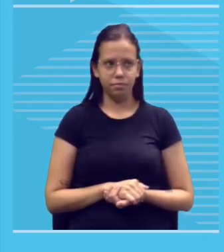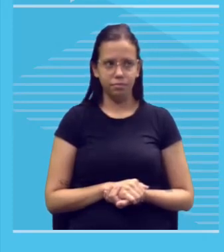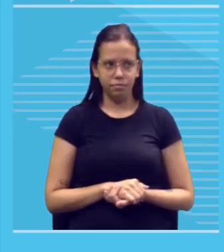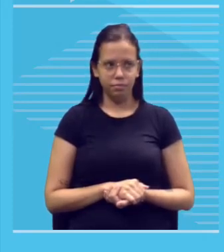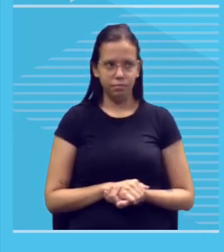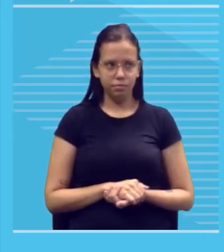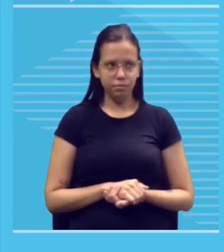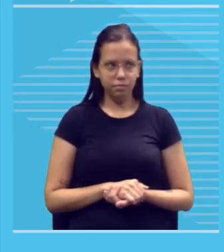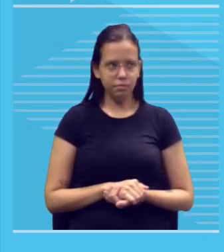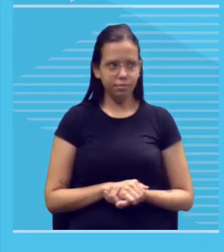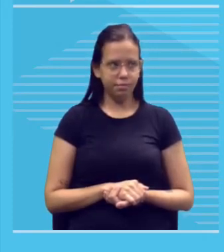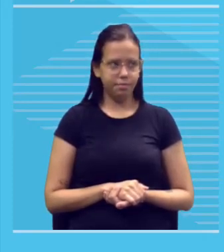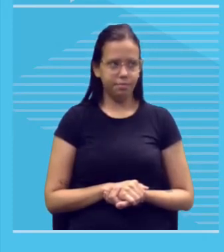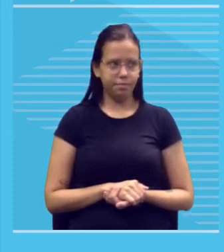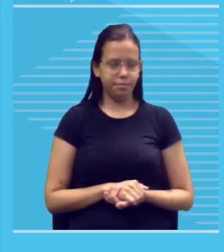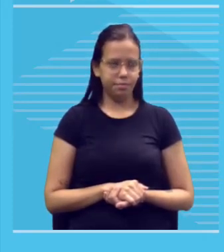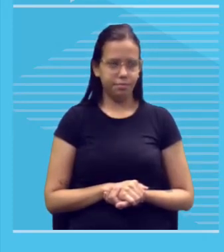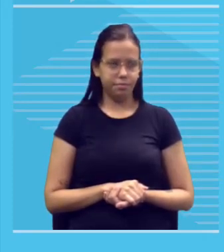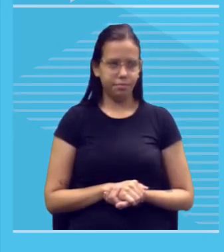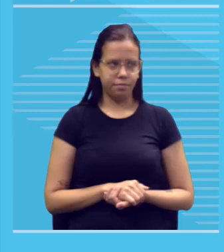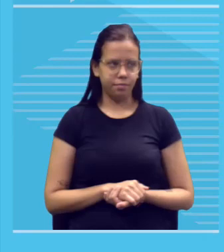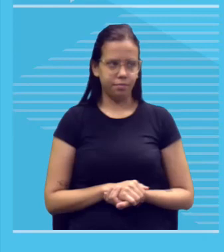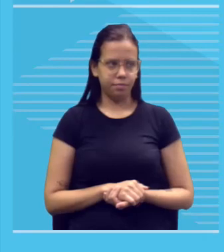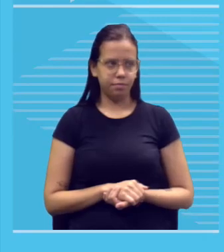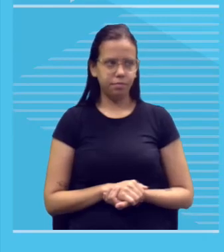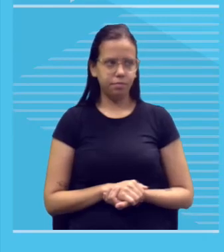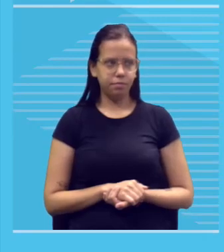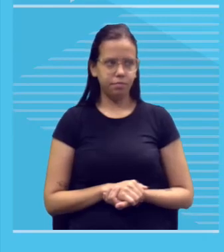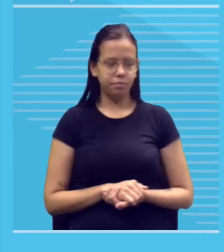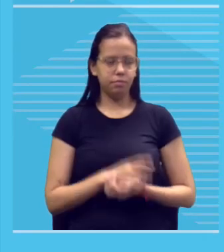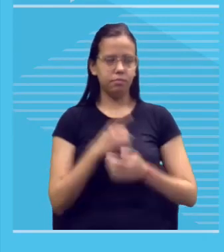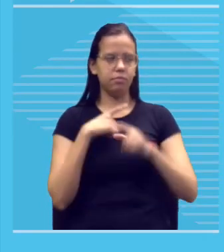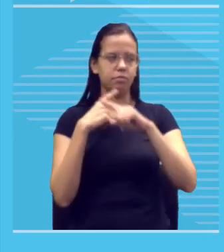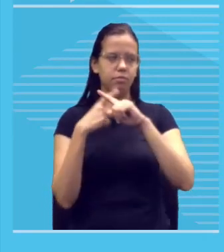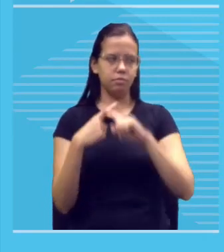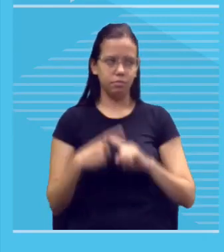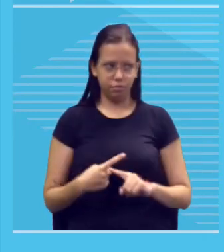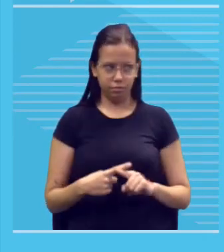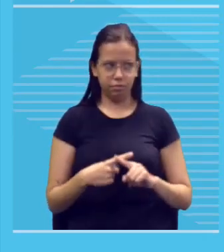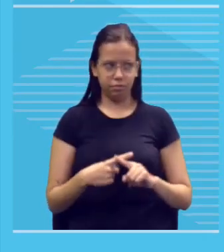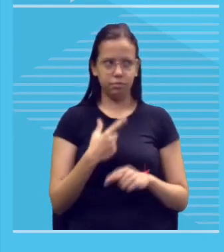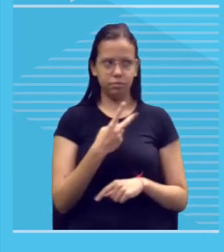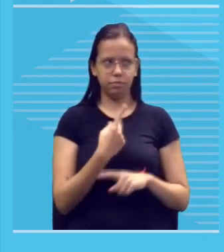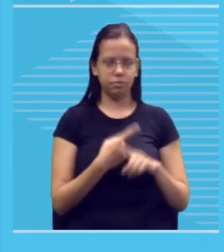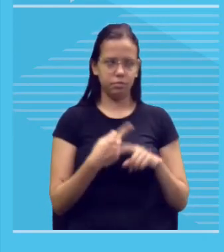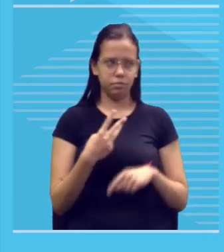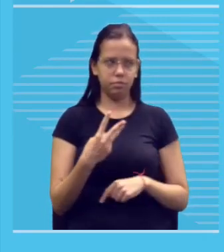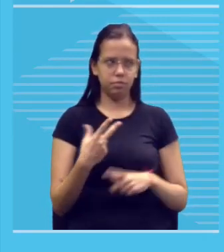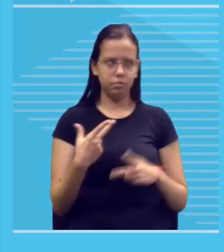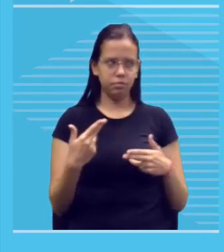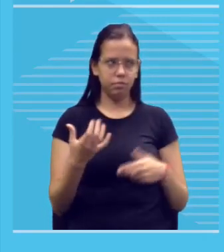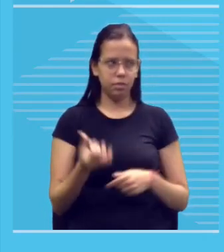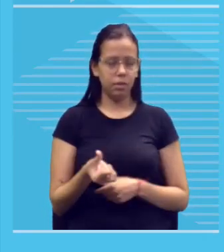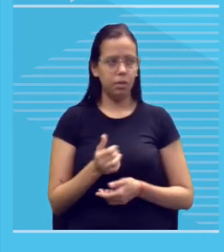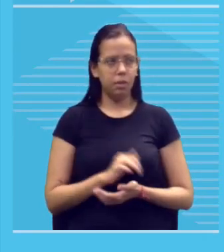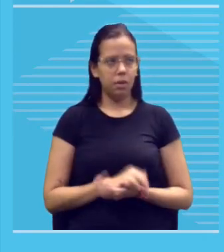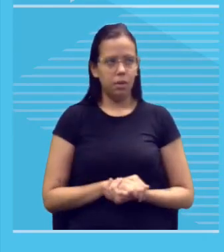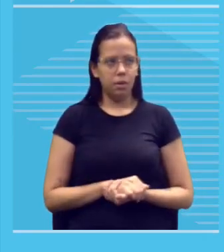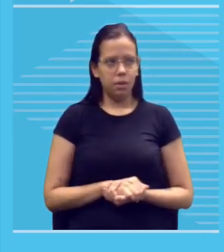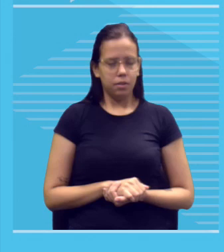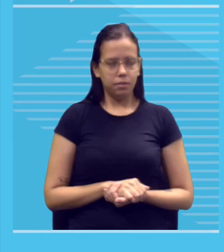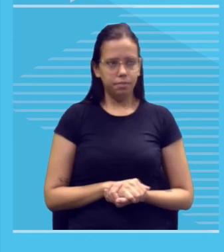Ah o algoritmo da divisão né tabuada duas vezes três seis não é isso né